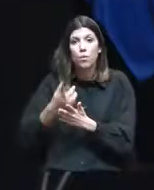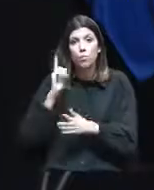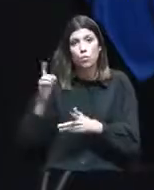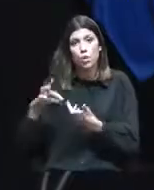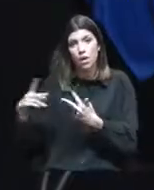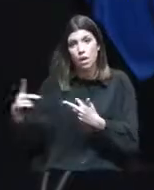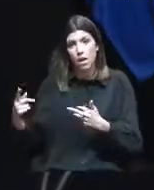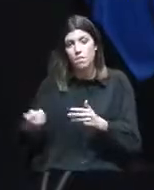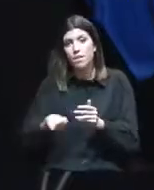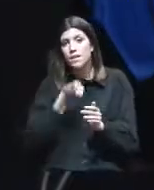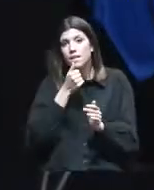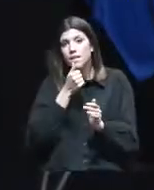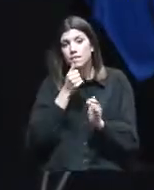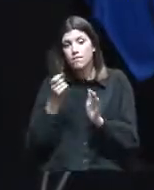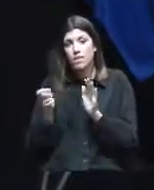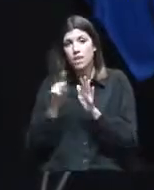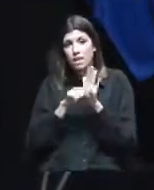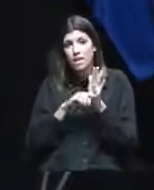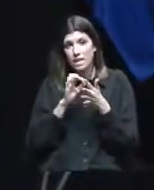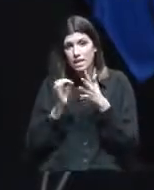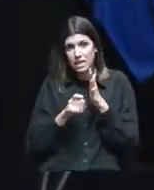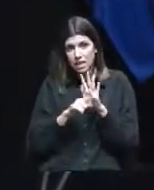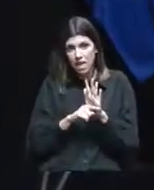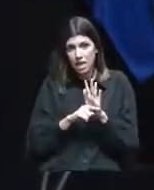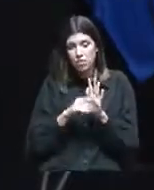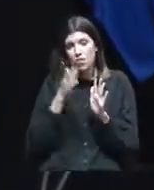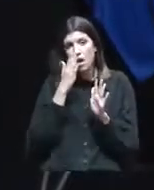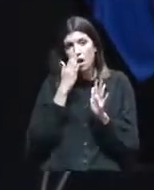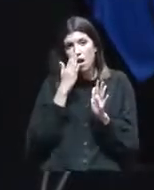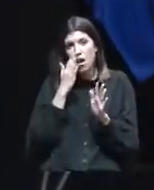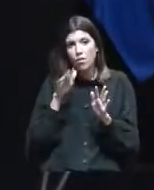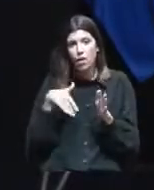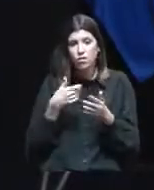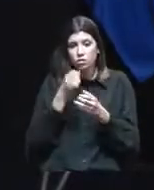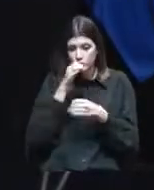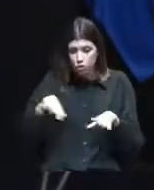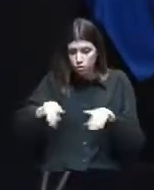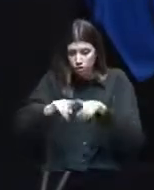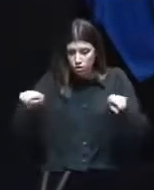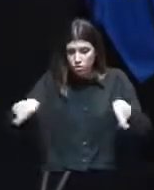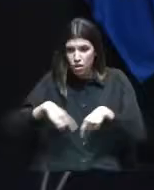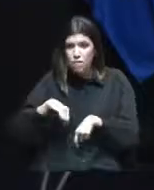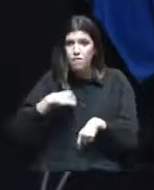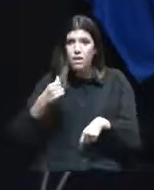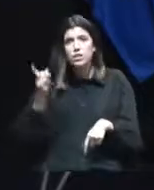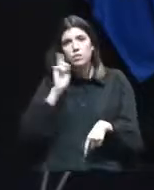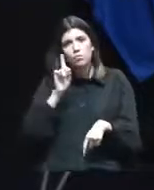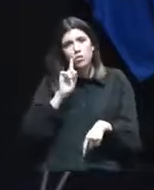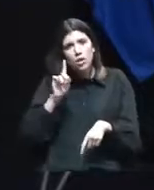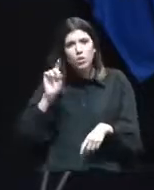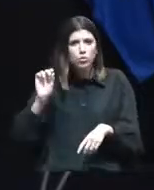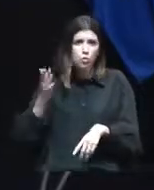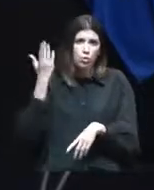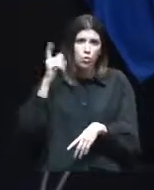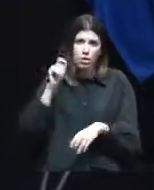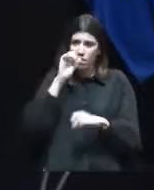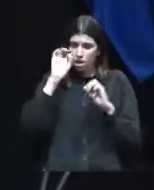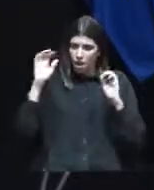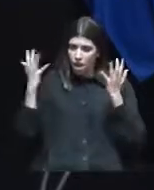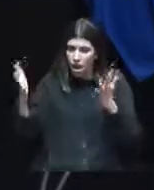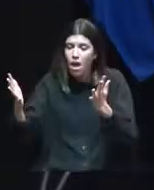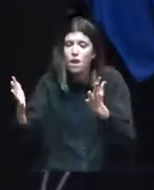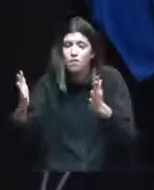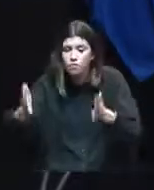defina critérios que permitam considerar como estruturantes os espaços verdes de grande e média dimensão e as árvores de alinhamento de